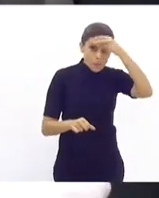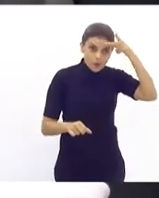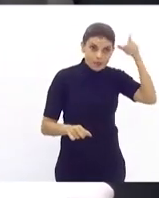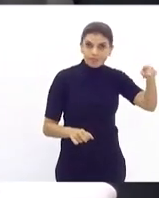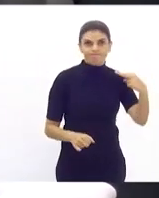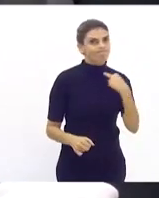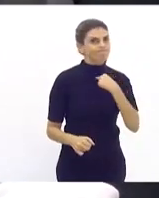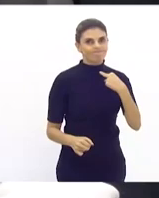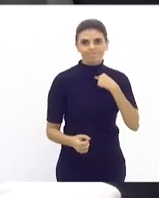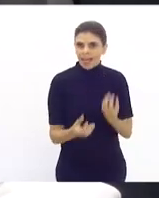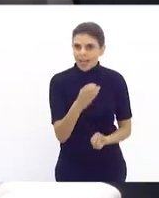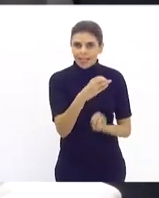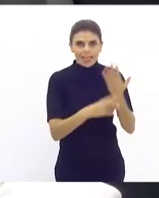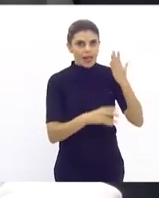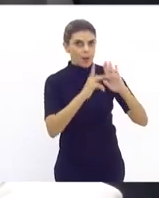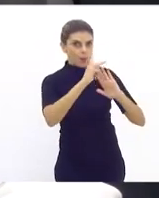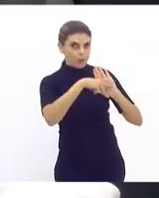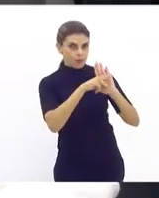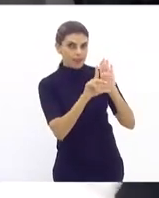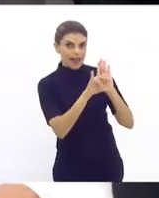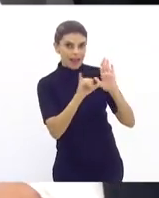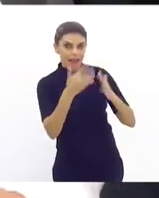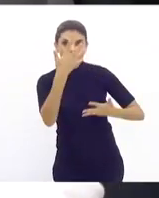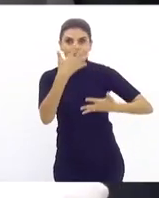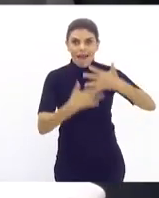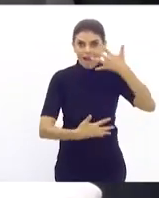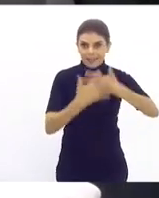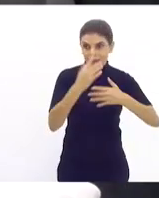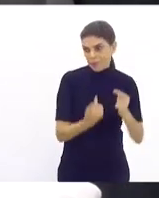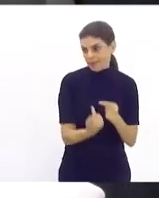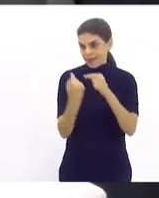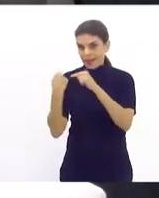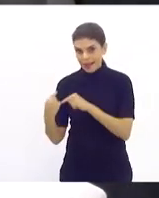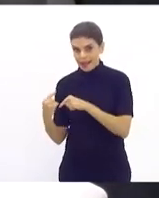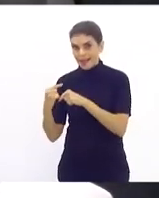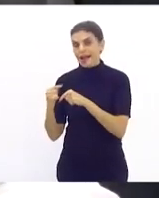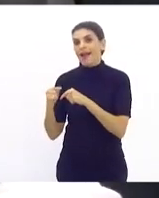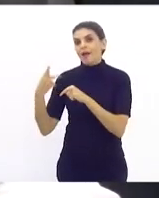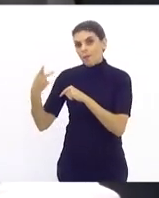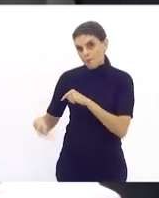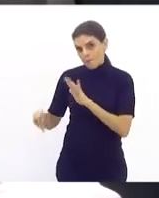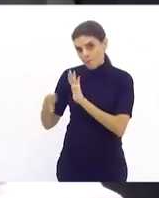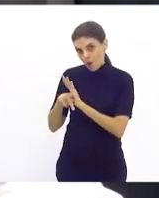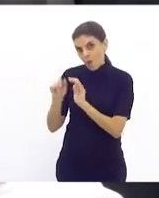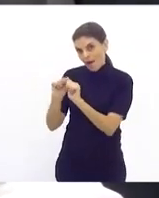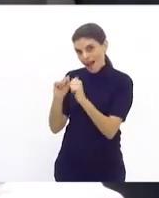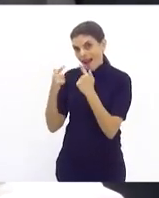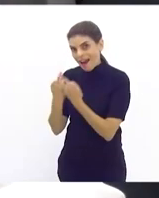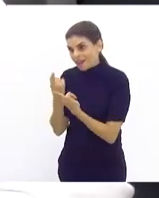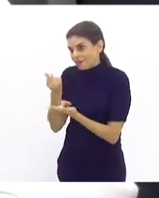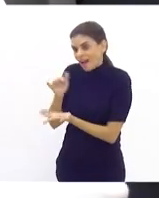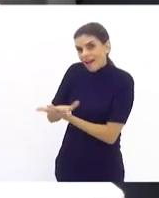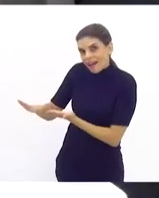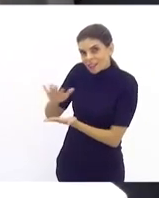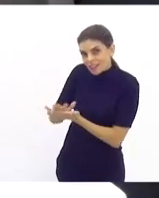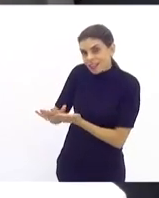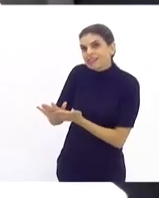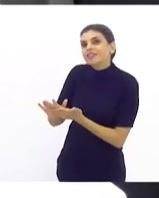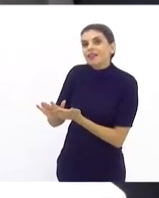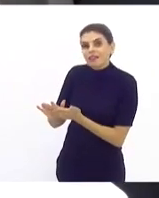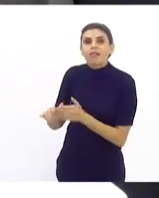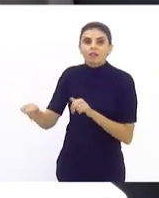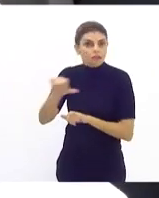pode criar projetos de lei que imputem ao Executivo Municipal, não é, despesas, muito menos